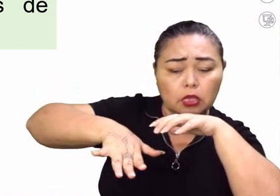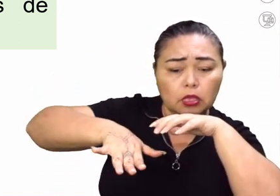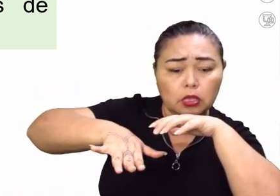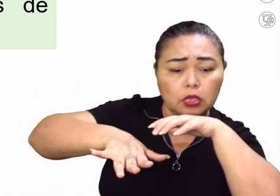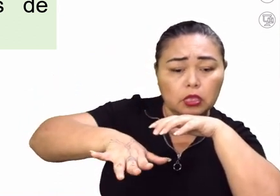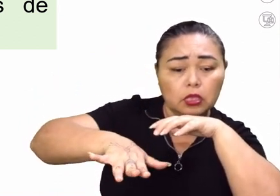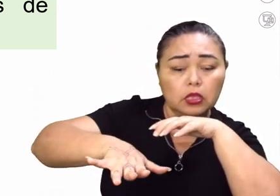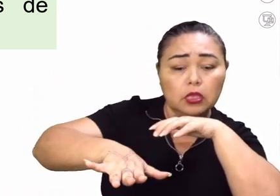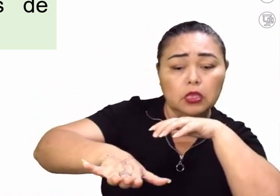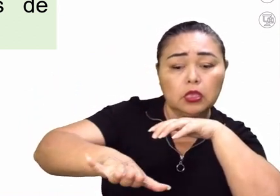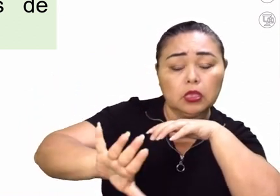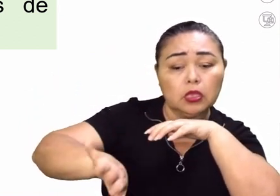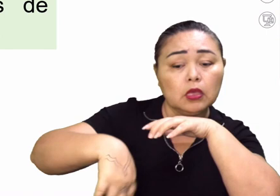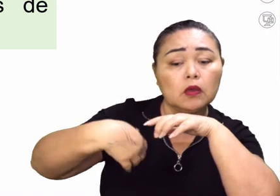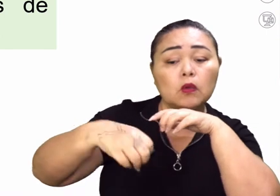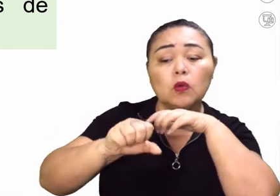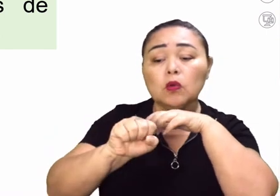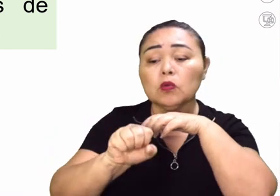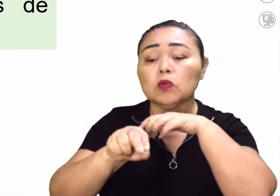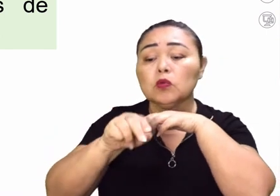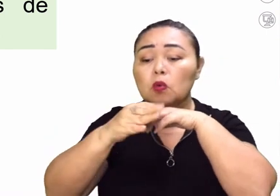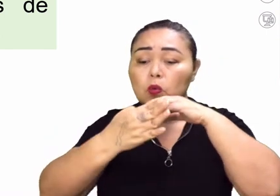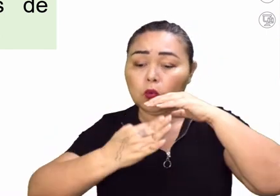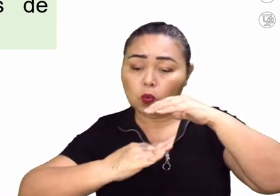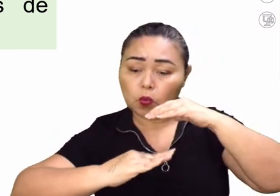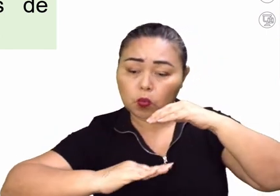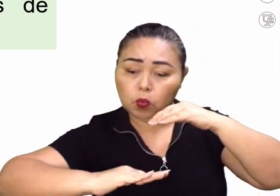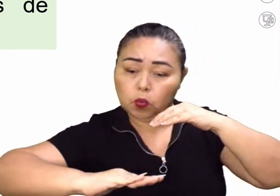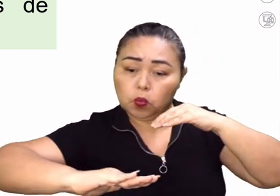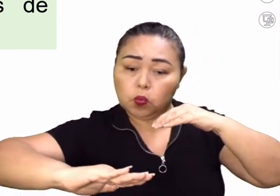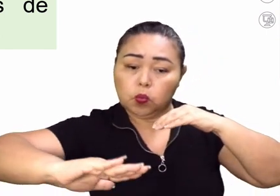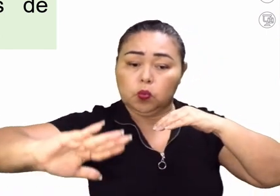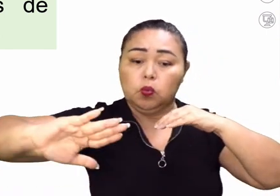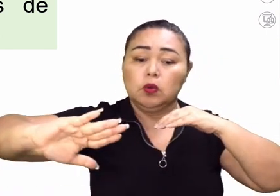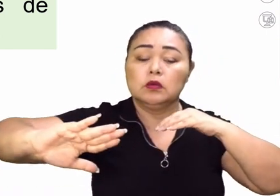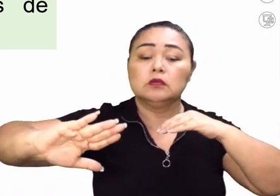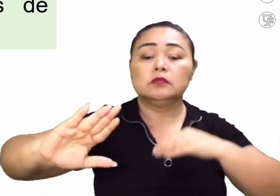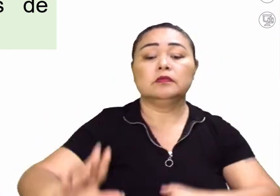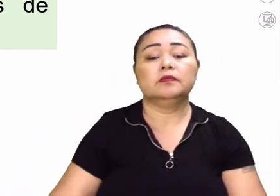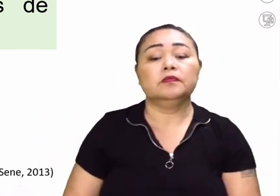subsolo resulta em sucos de enormes dimensões